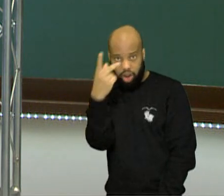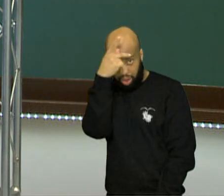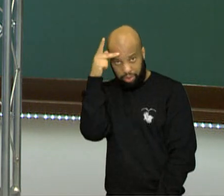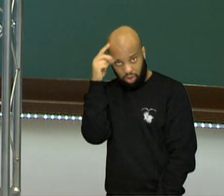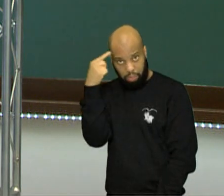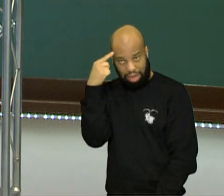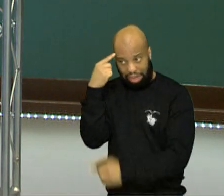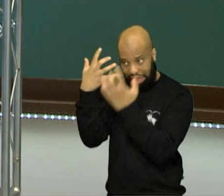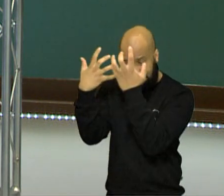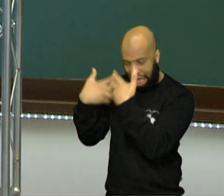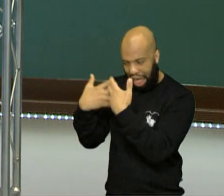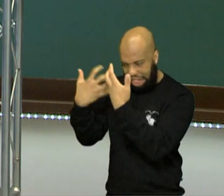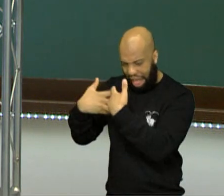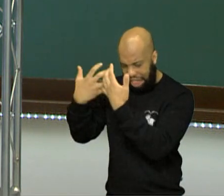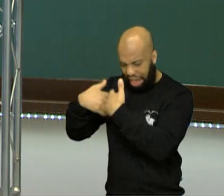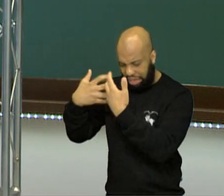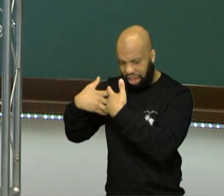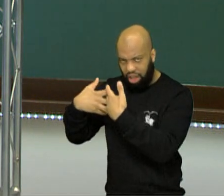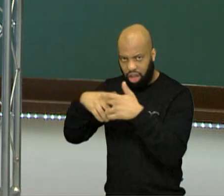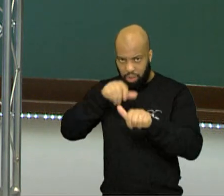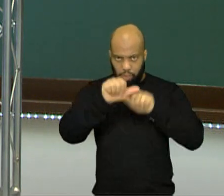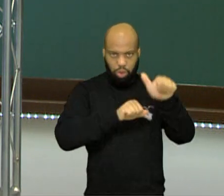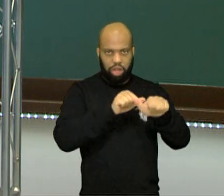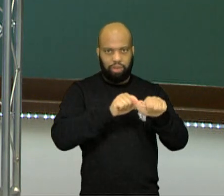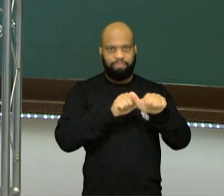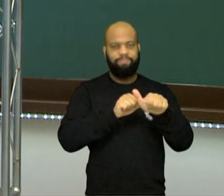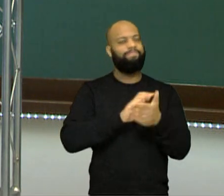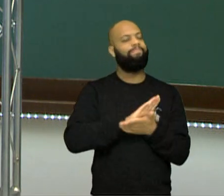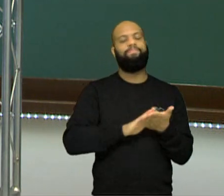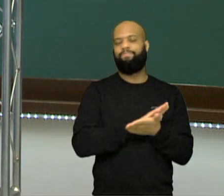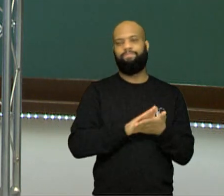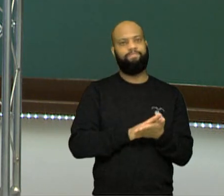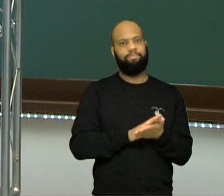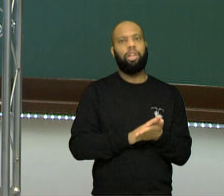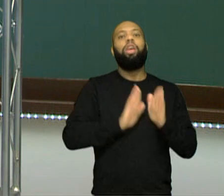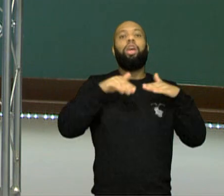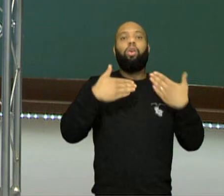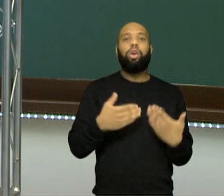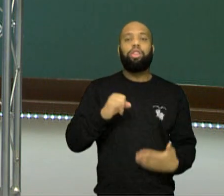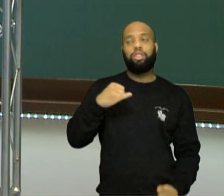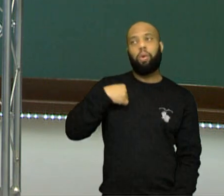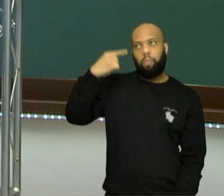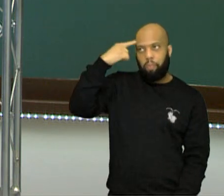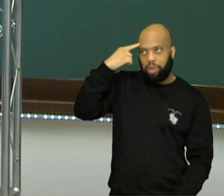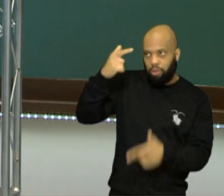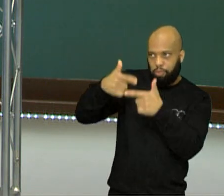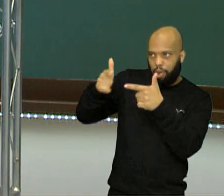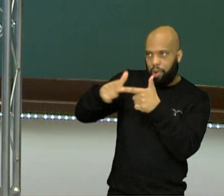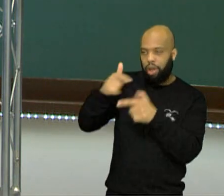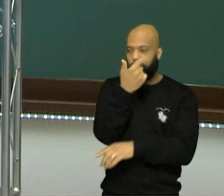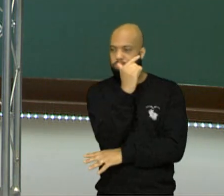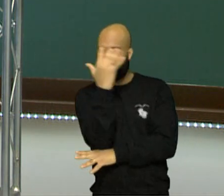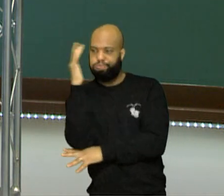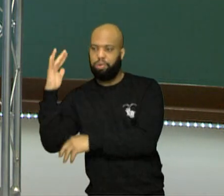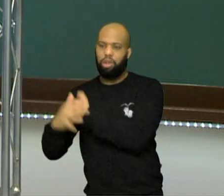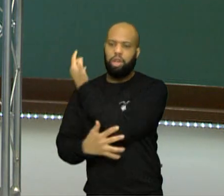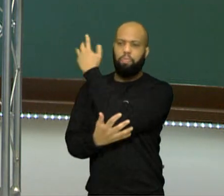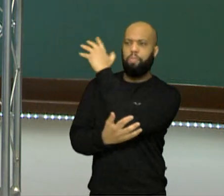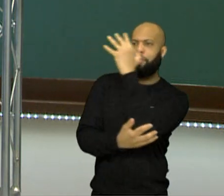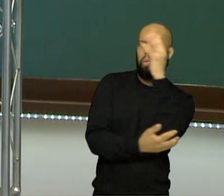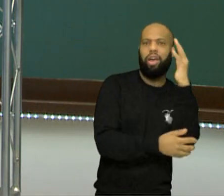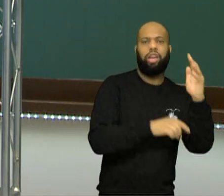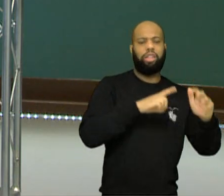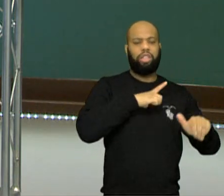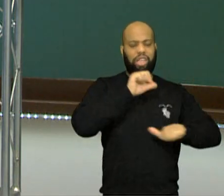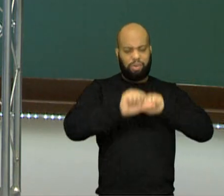não vão acontecer mudanças, ou vão ser muito pequenas. E quando eu penso nos problemas ambientais, é preciso uma mudança de